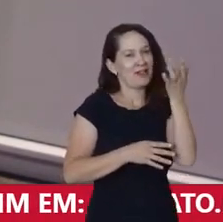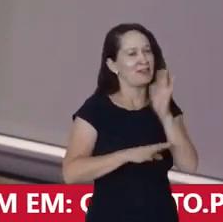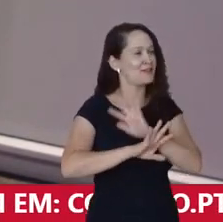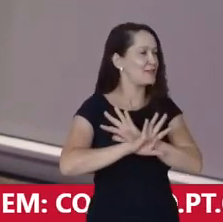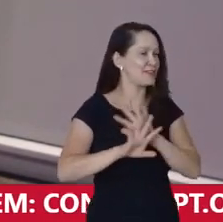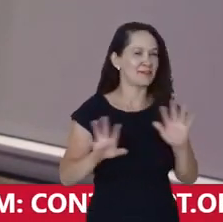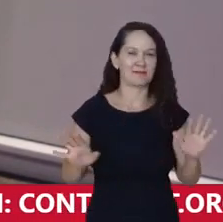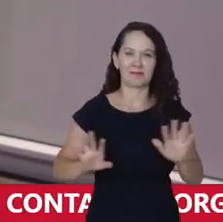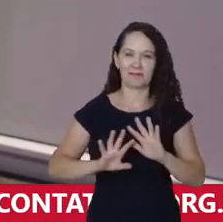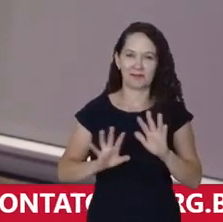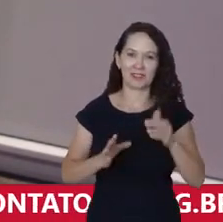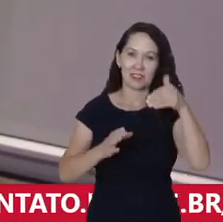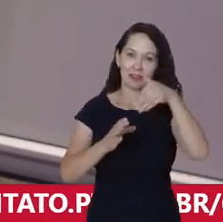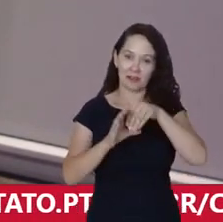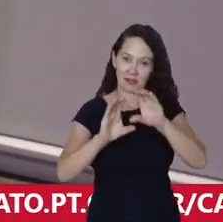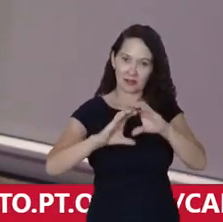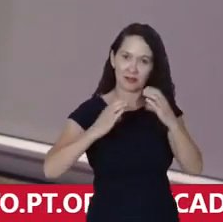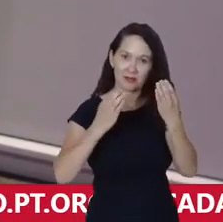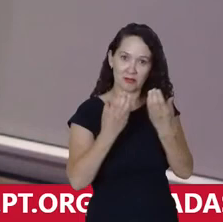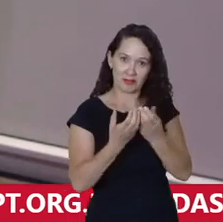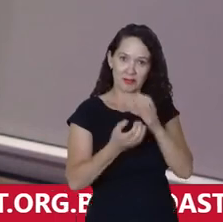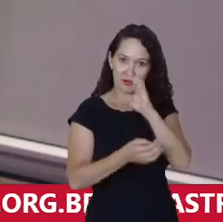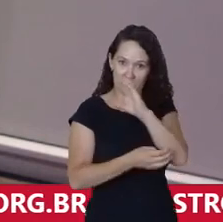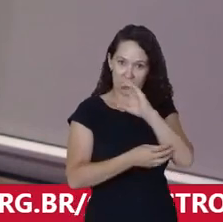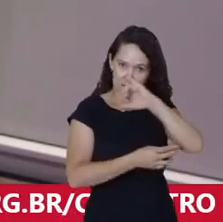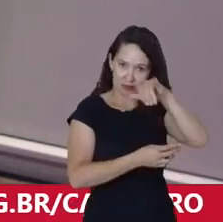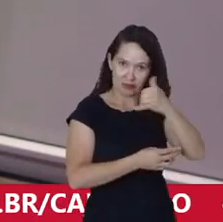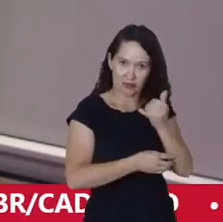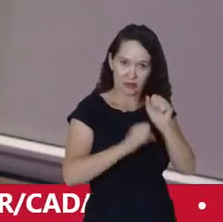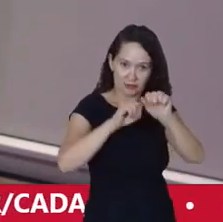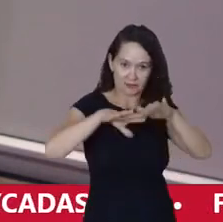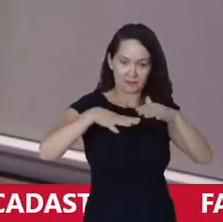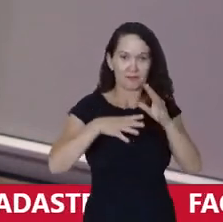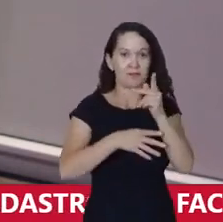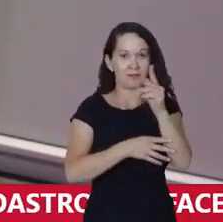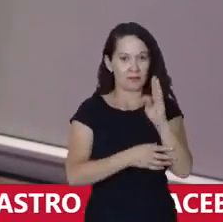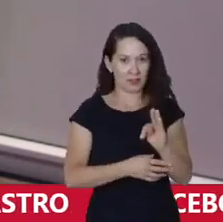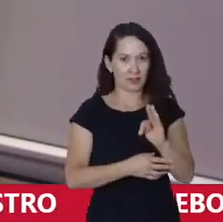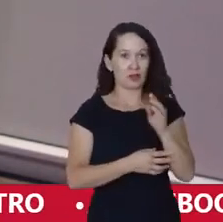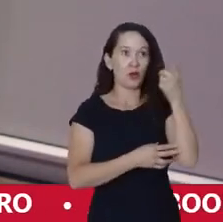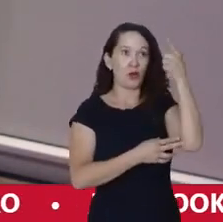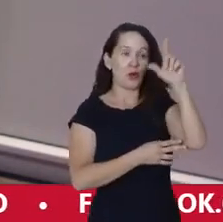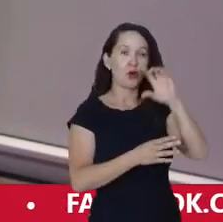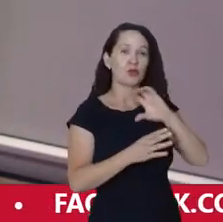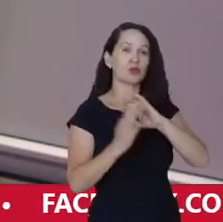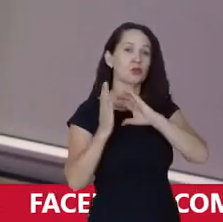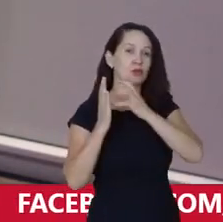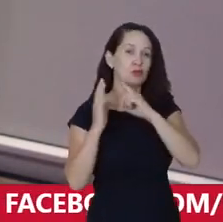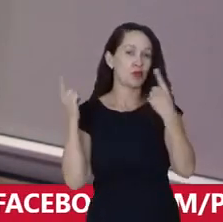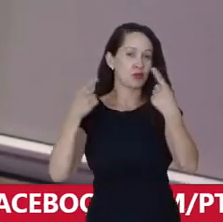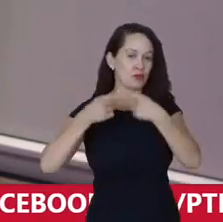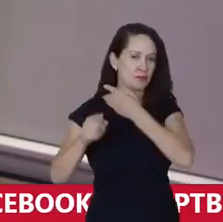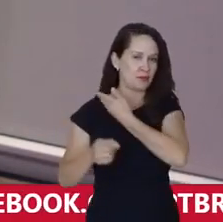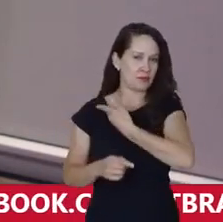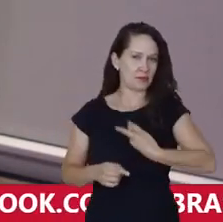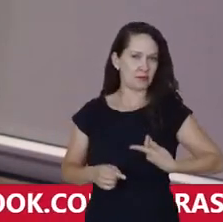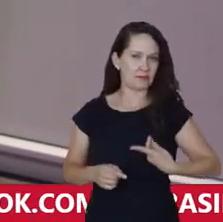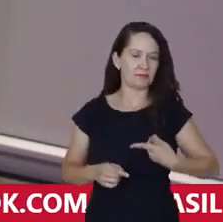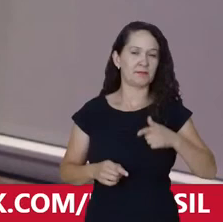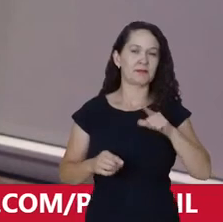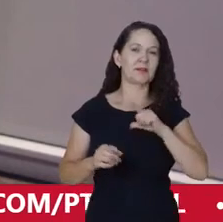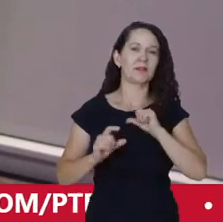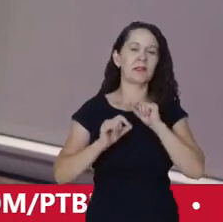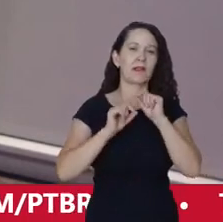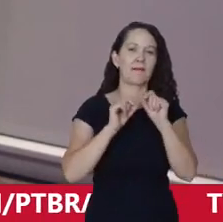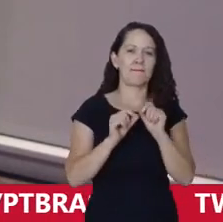não. Dentro da Comissão de Constituição e Justiça, a bancada do PT e também dos demais partidos de oposição fez uma